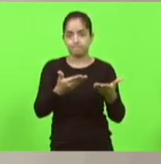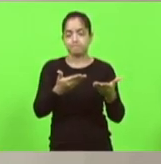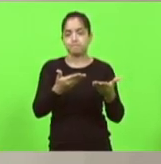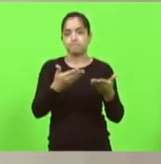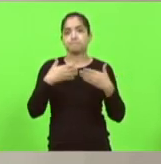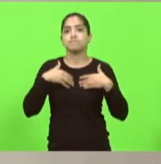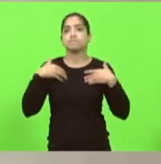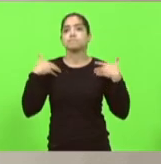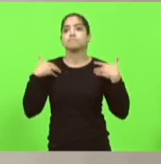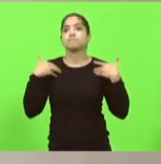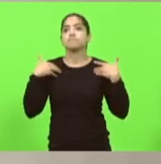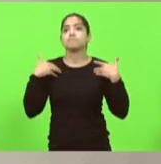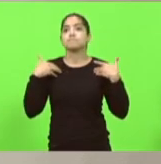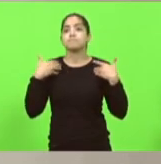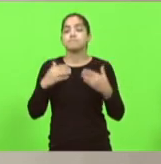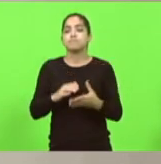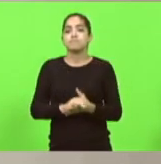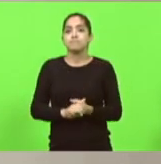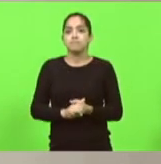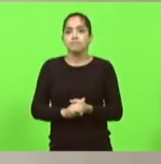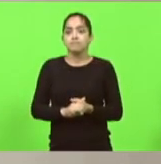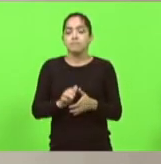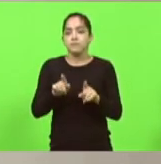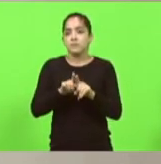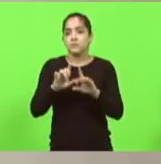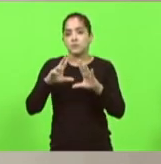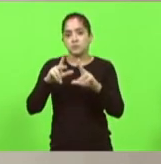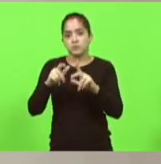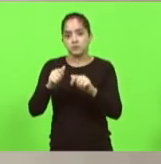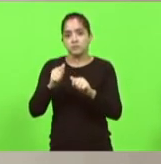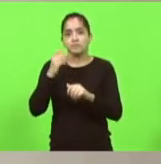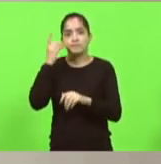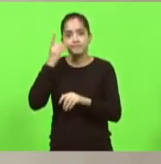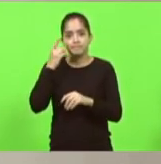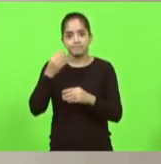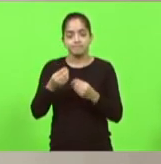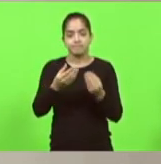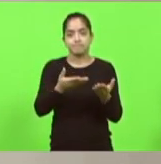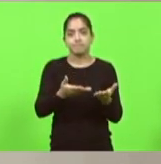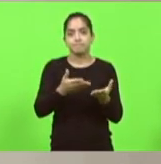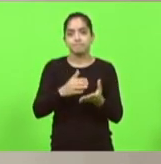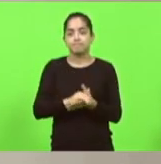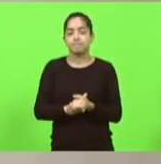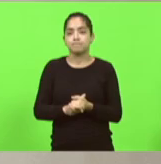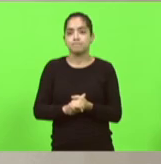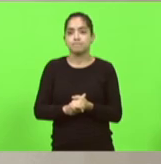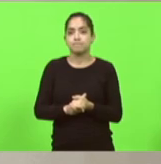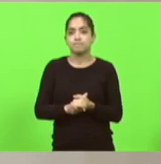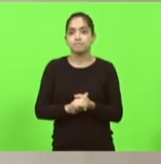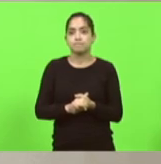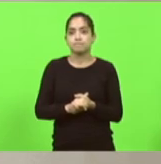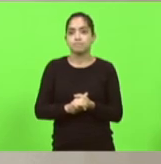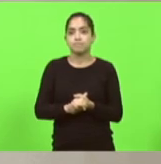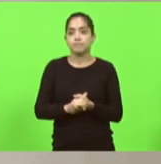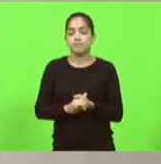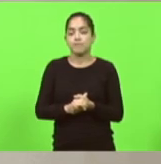pela equipe do deputado Ivan Nantes, bem como todos os demais. E tenho a palavra para as considerações finais.